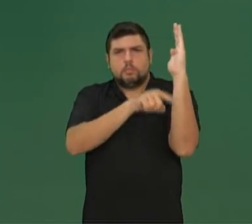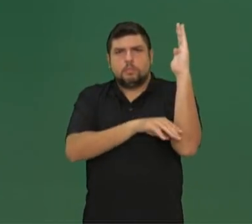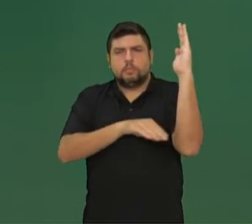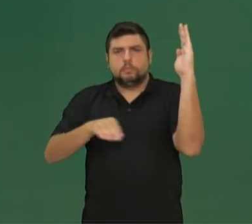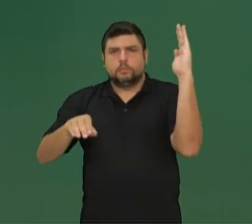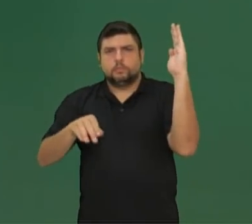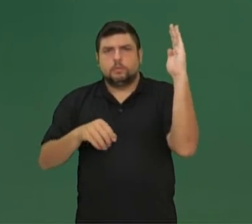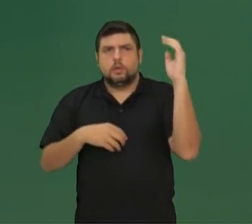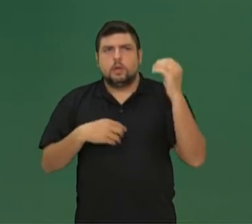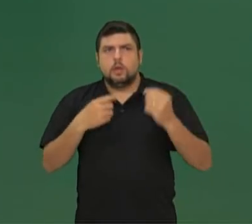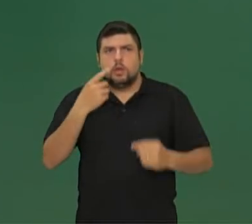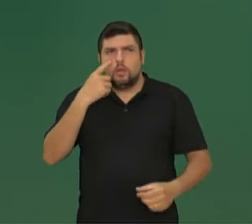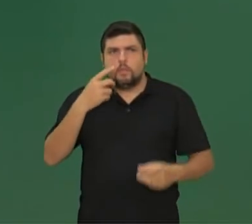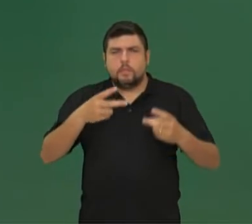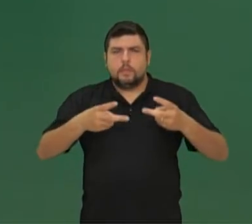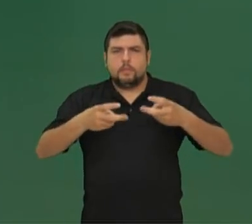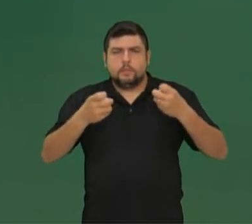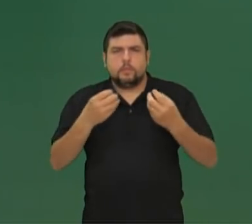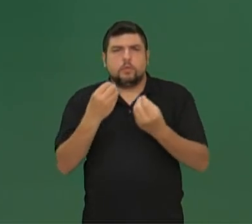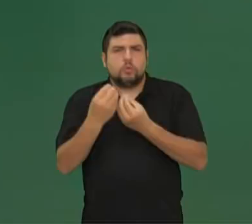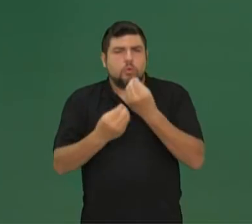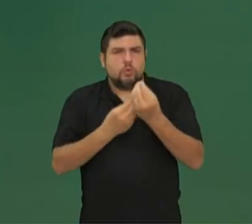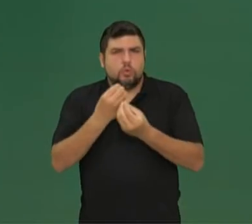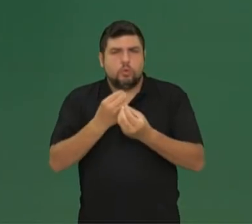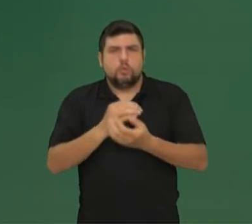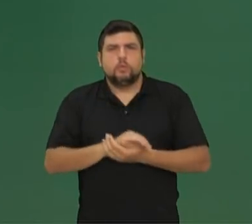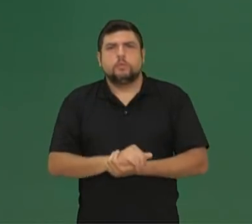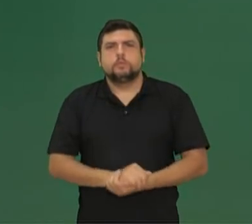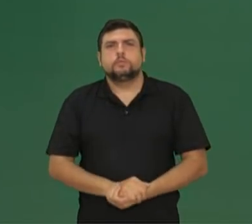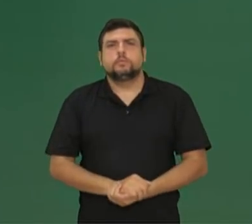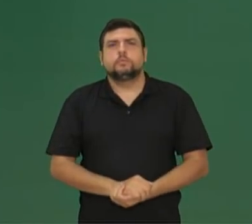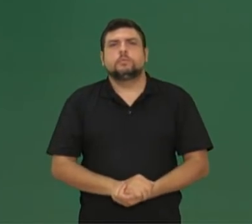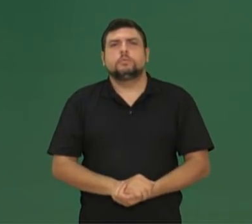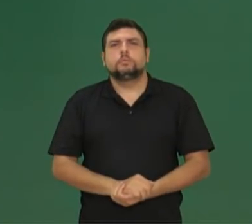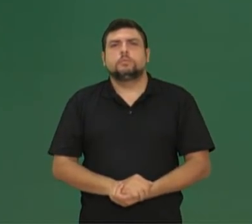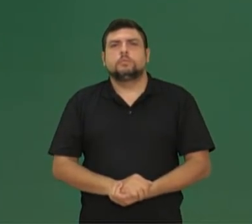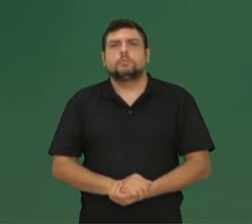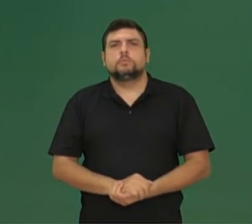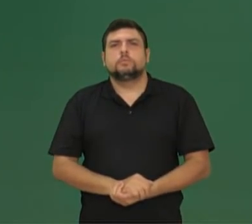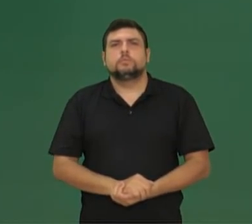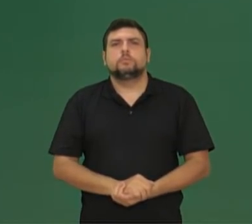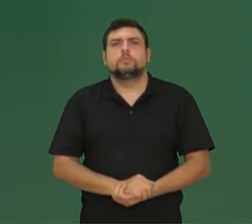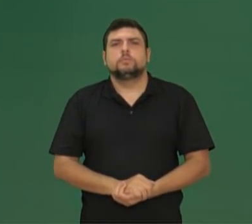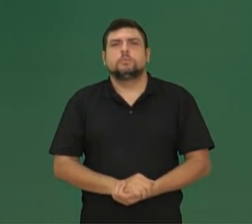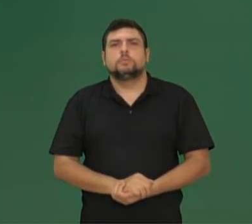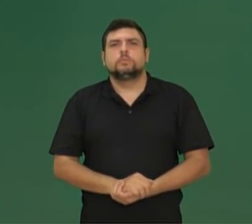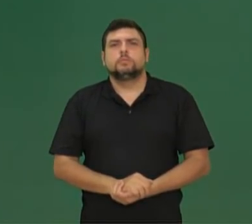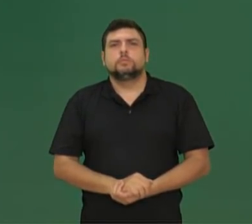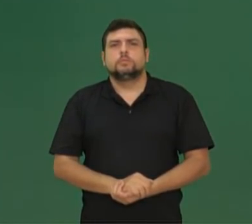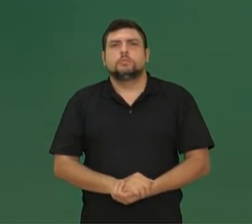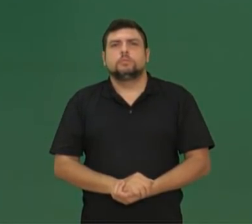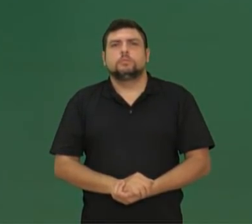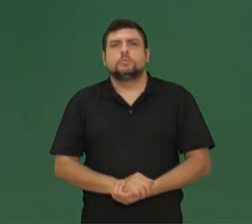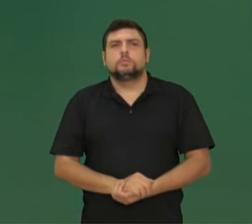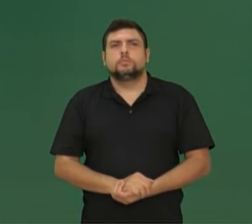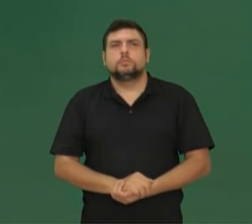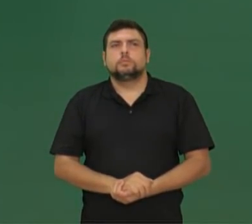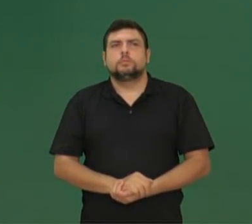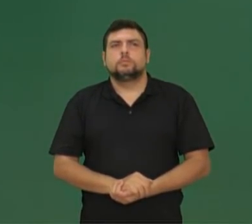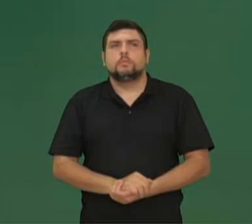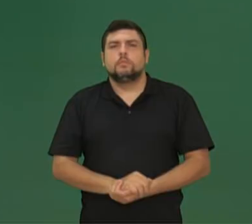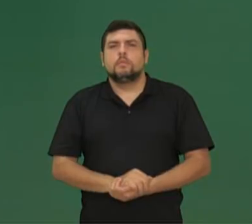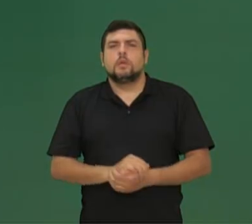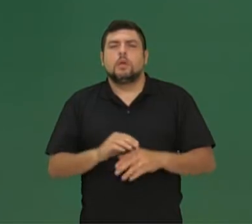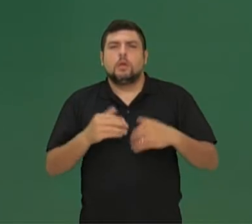função modular f de x igual a módulo de x, considere os seguintes casos que você já conhece. Ou vai ser maior ou